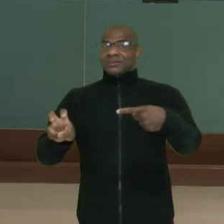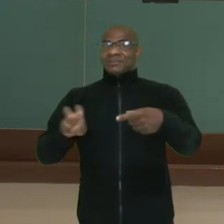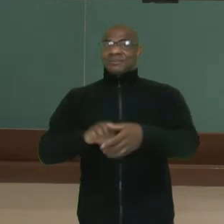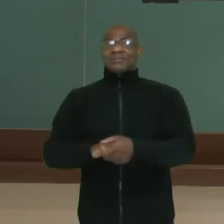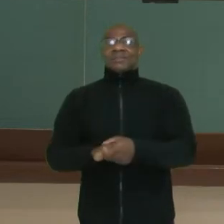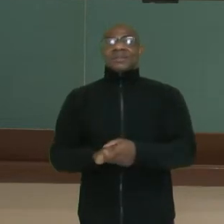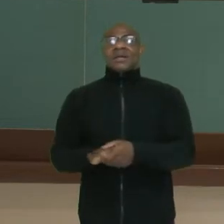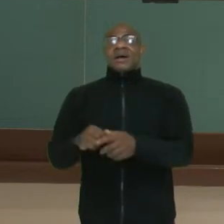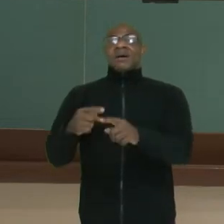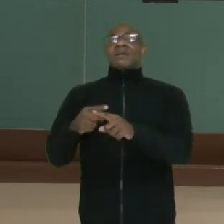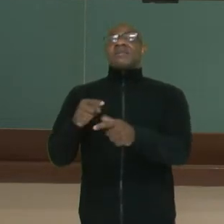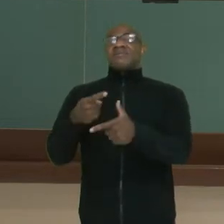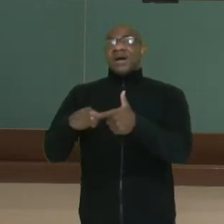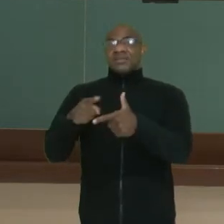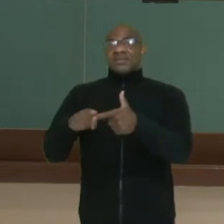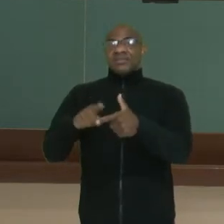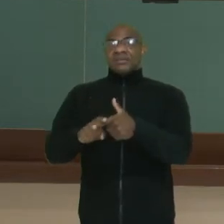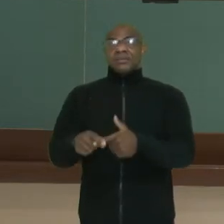ter uma taxa de